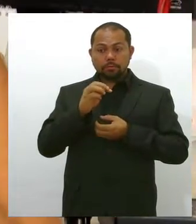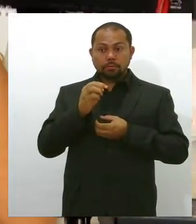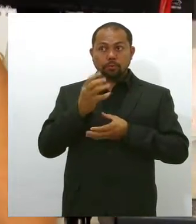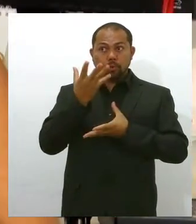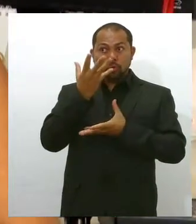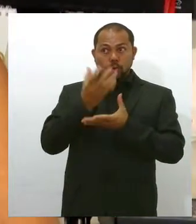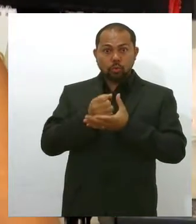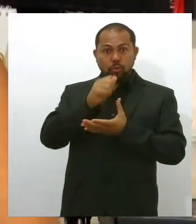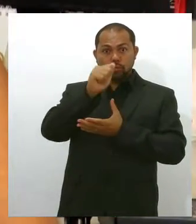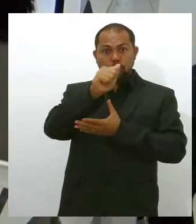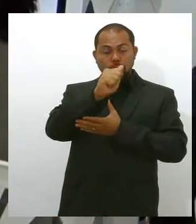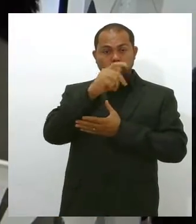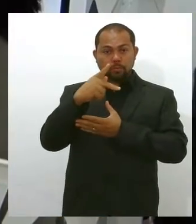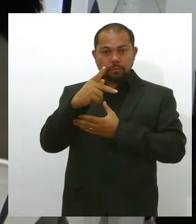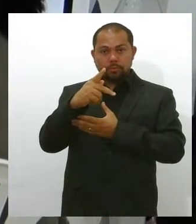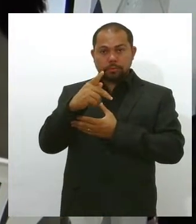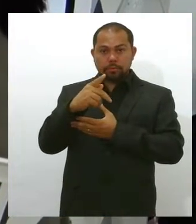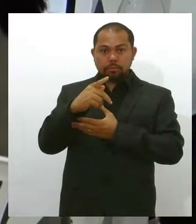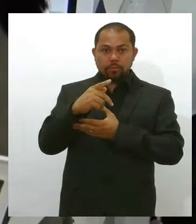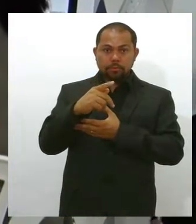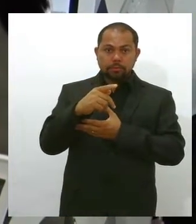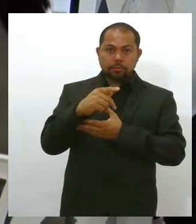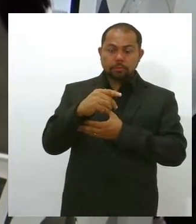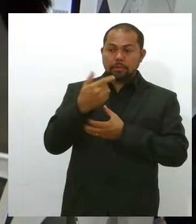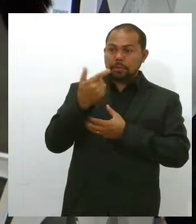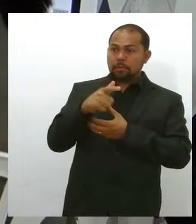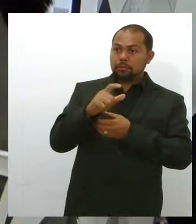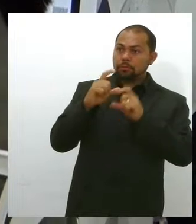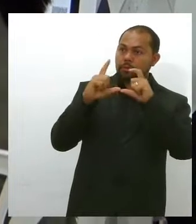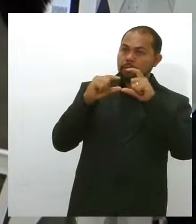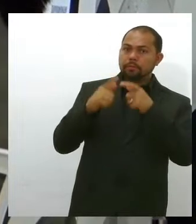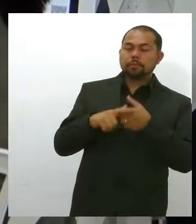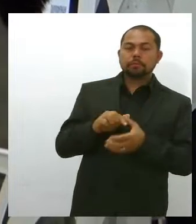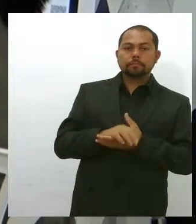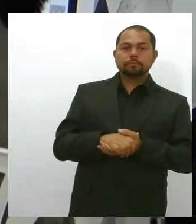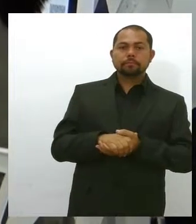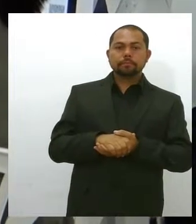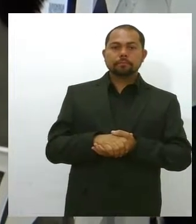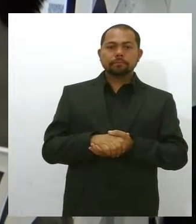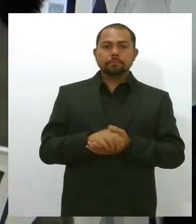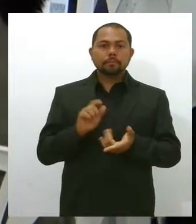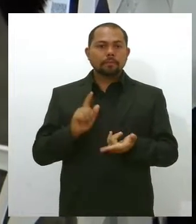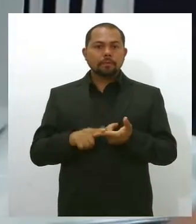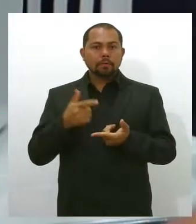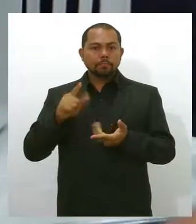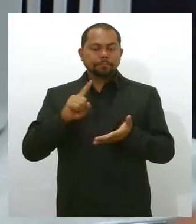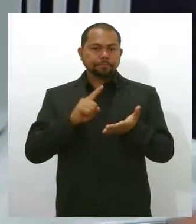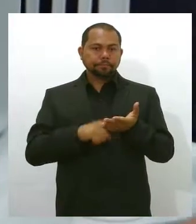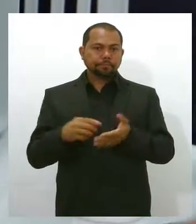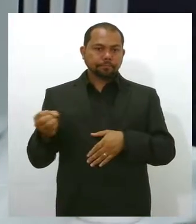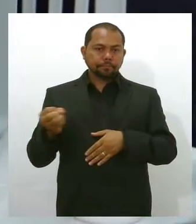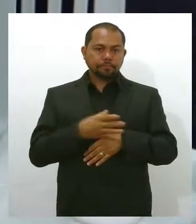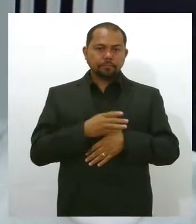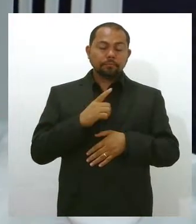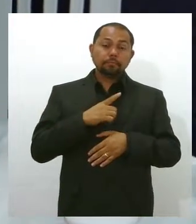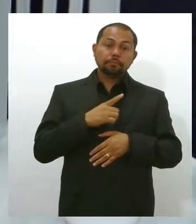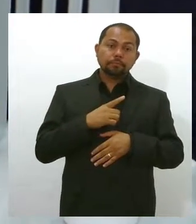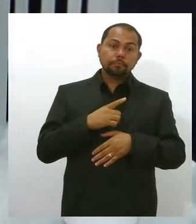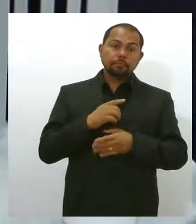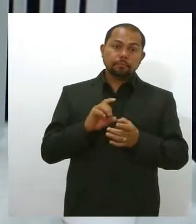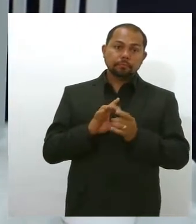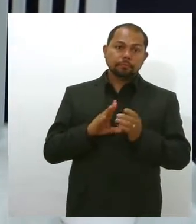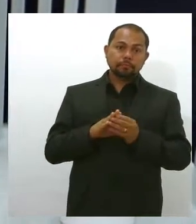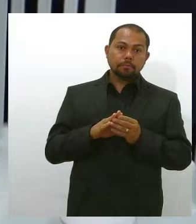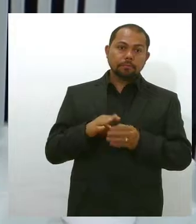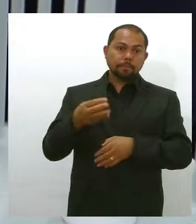algum motivo Ele não tenha a foto Além da questão da biometria outra novidade que será percebida pelo eleitor é quanto à presidência da